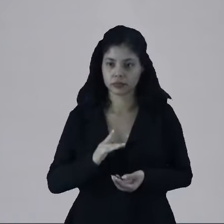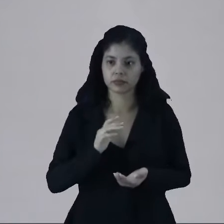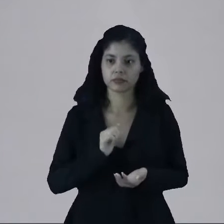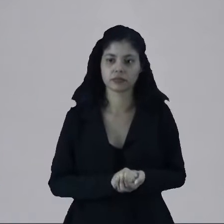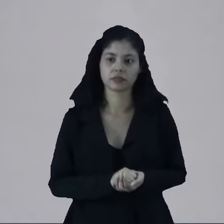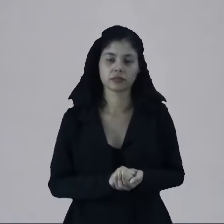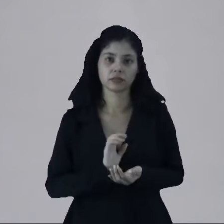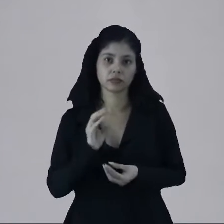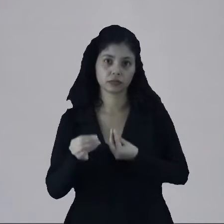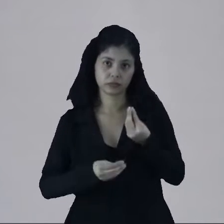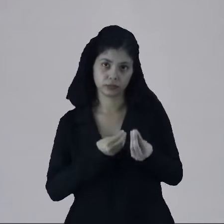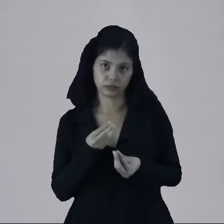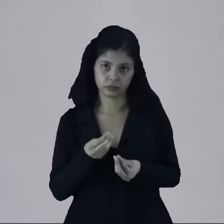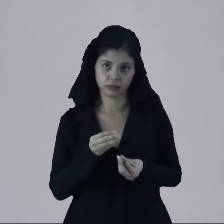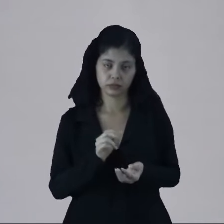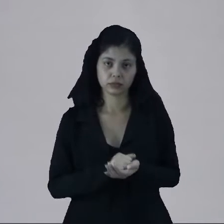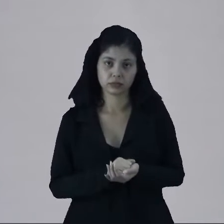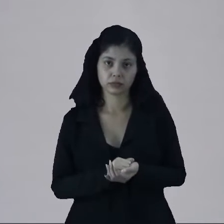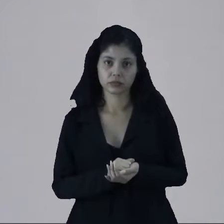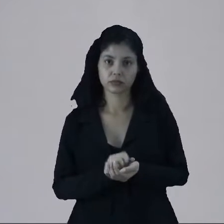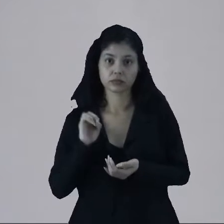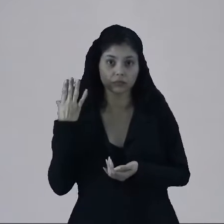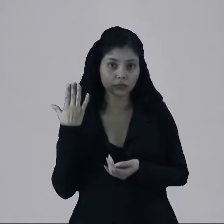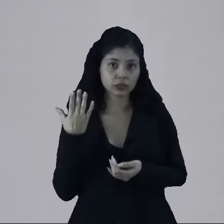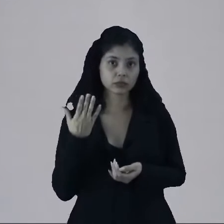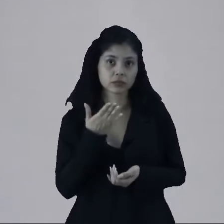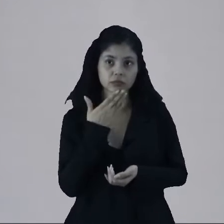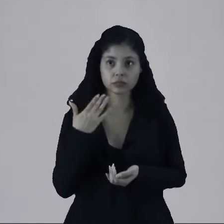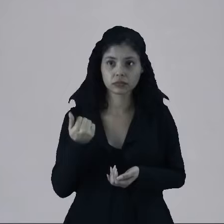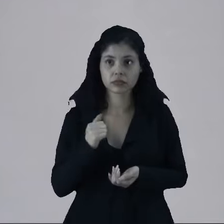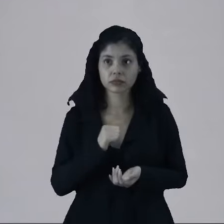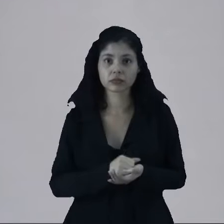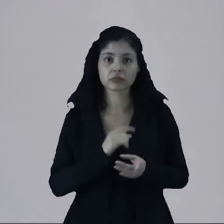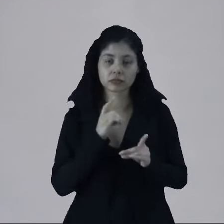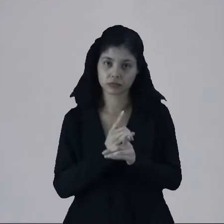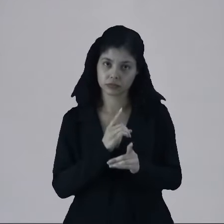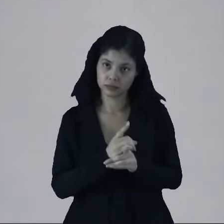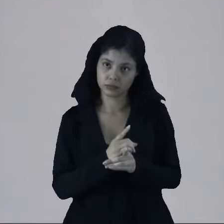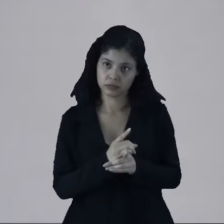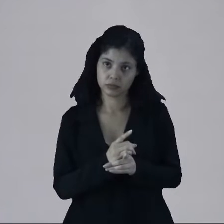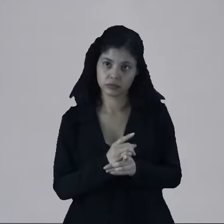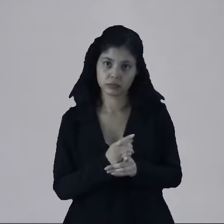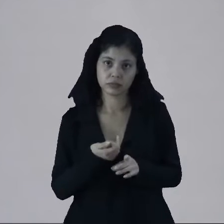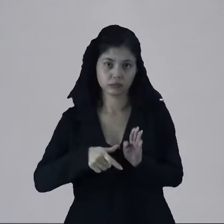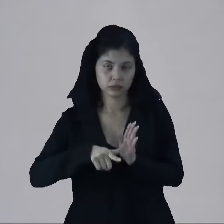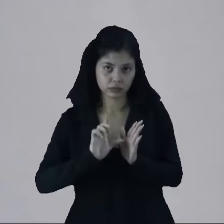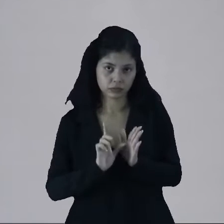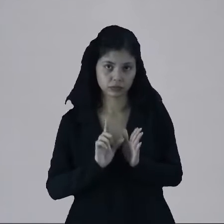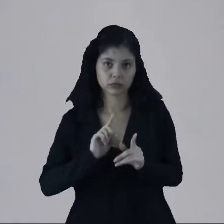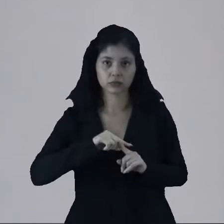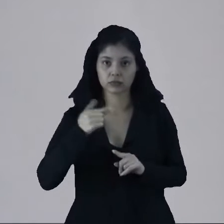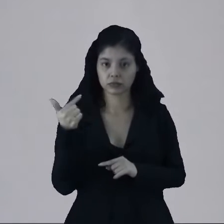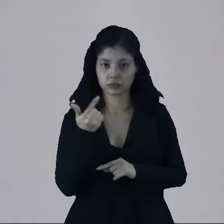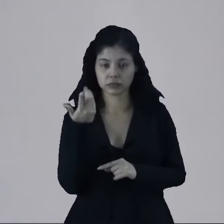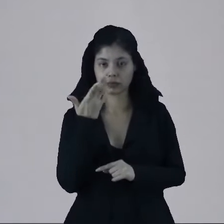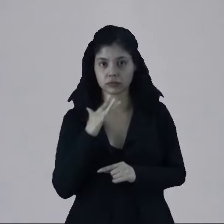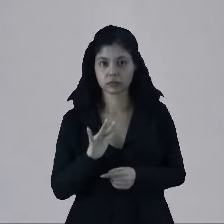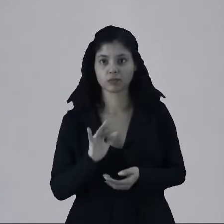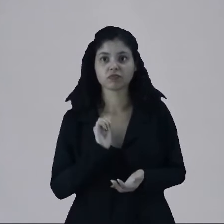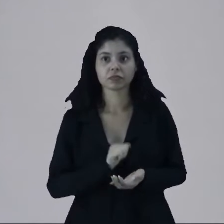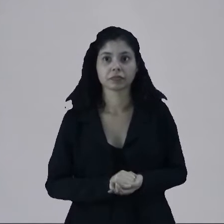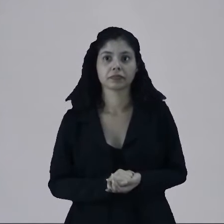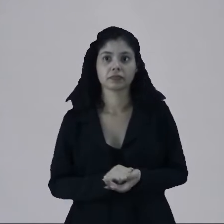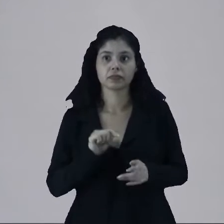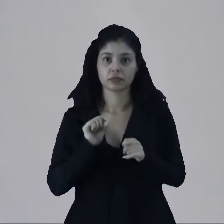bom? Como isso é solucionado? Quando isso é identificado, antes do parto da segunda criança,